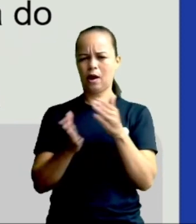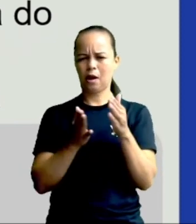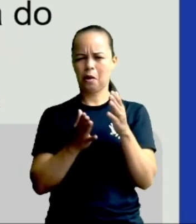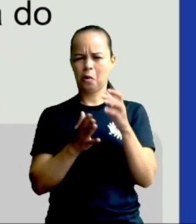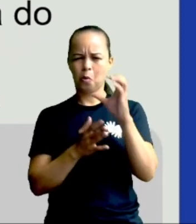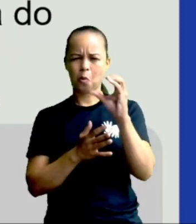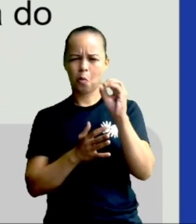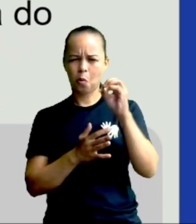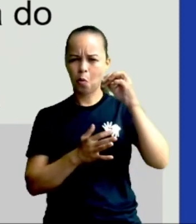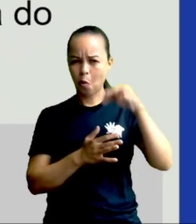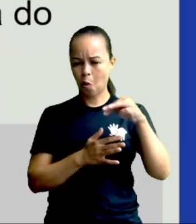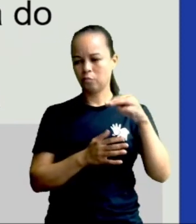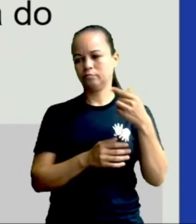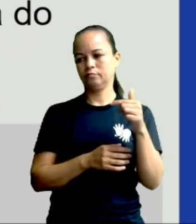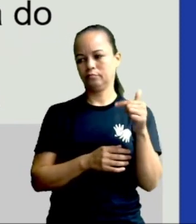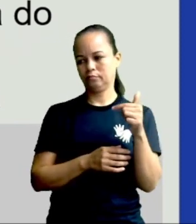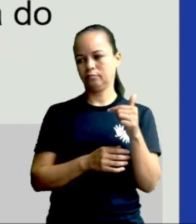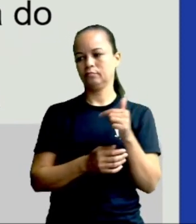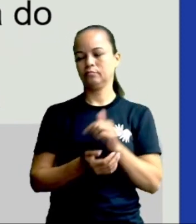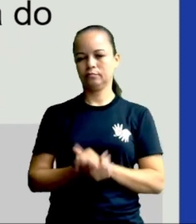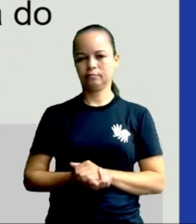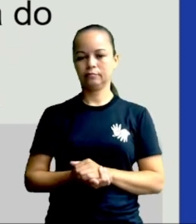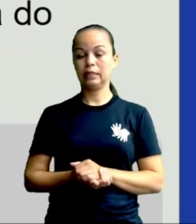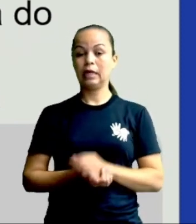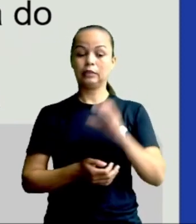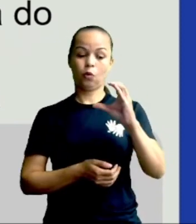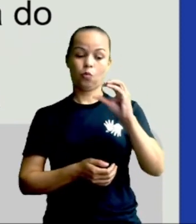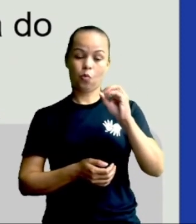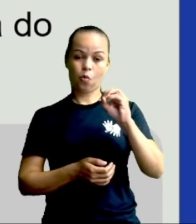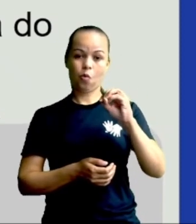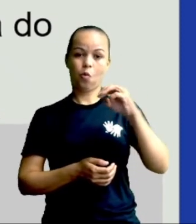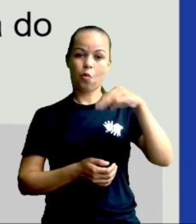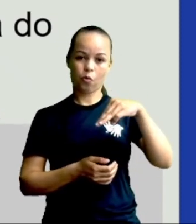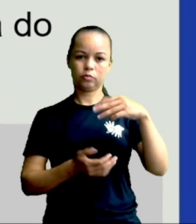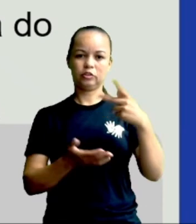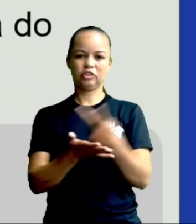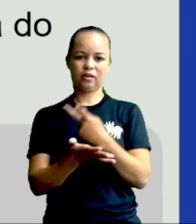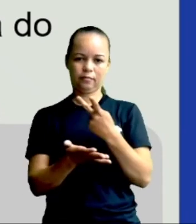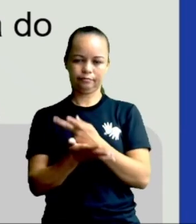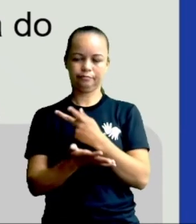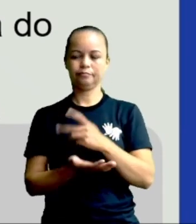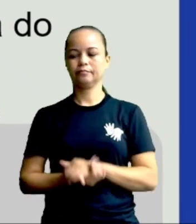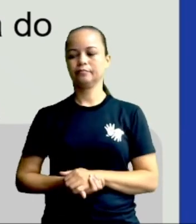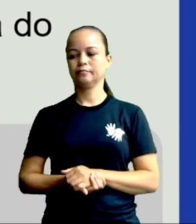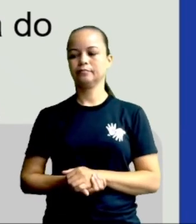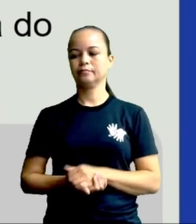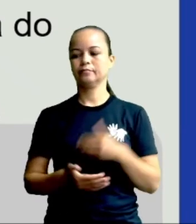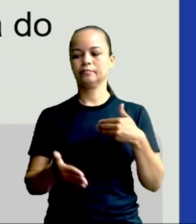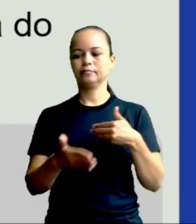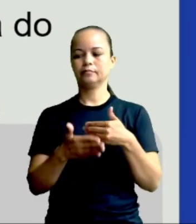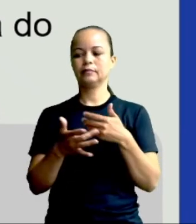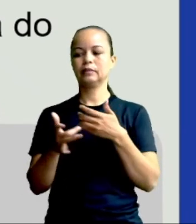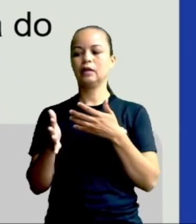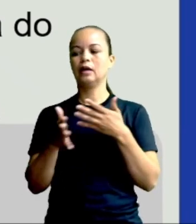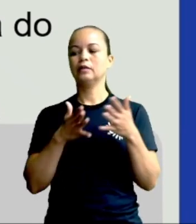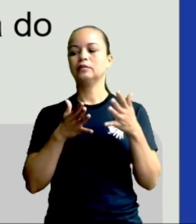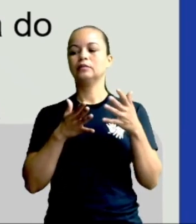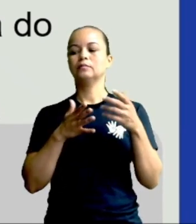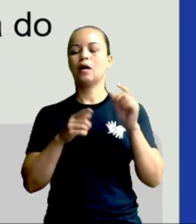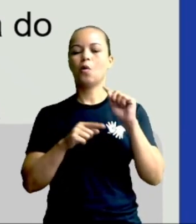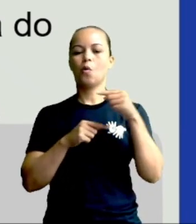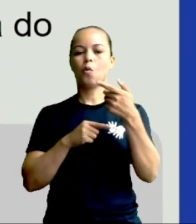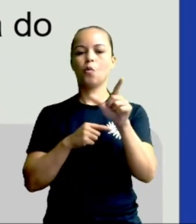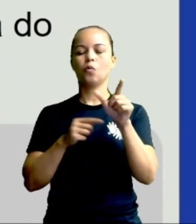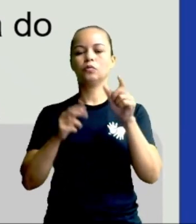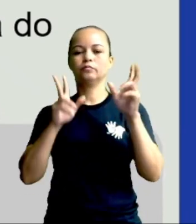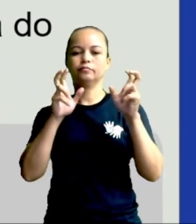mais dessa forma como está aqui com a preposição com ela está incorreta próxima frase também